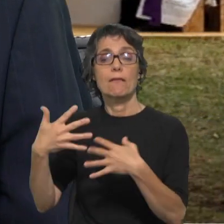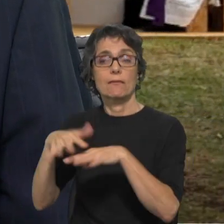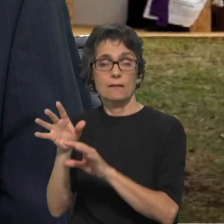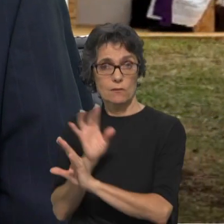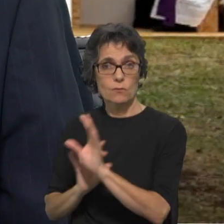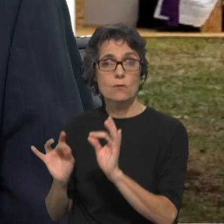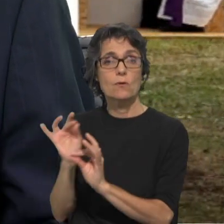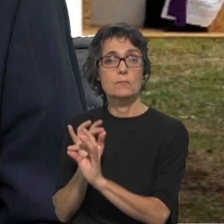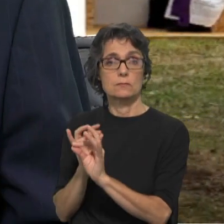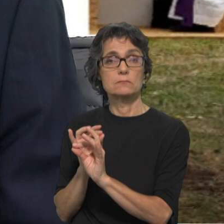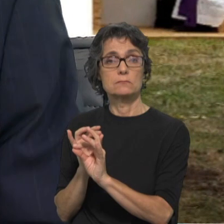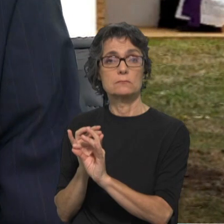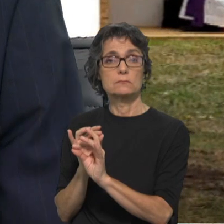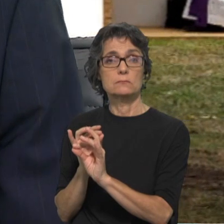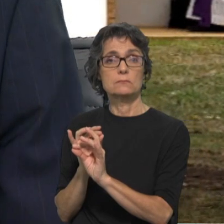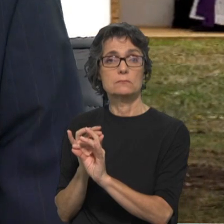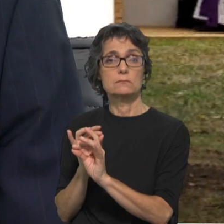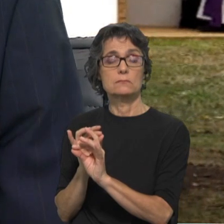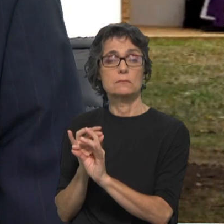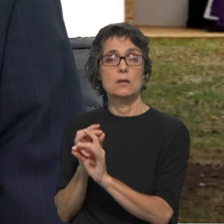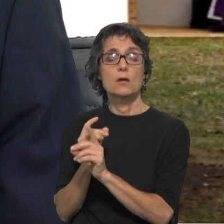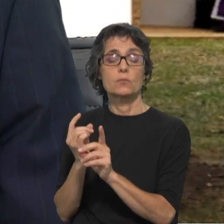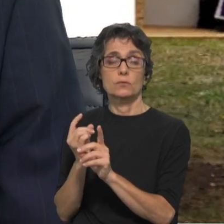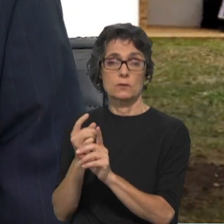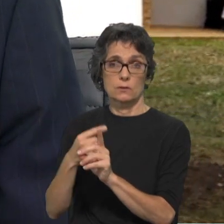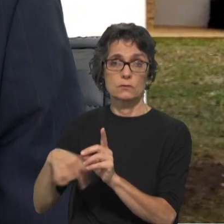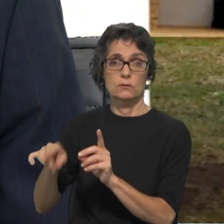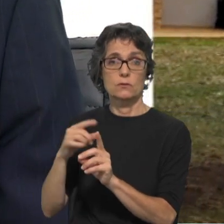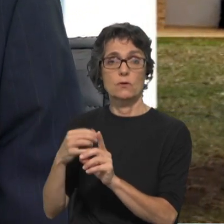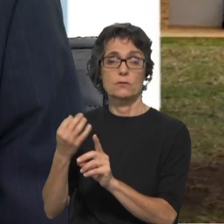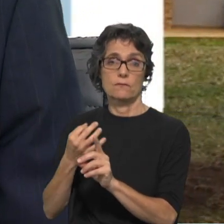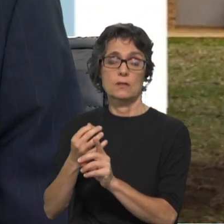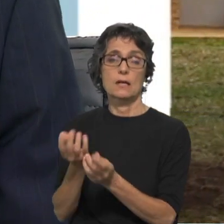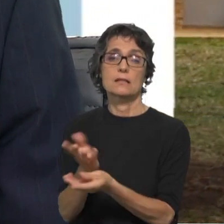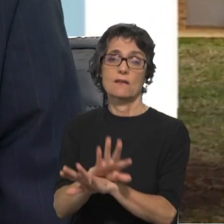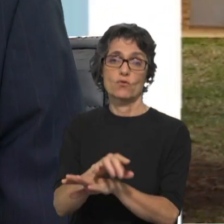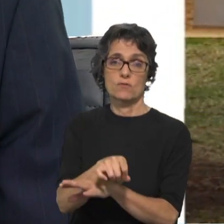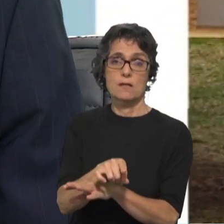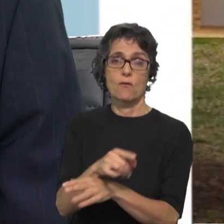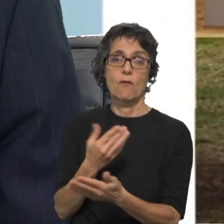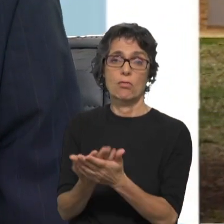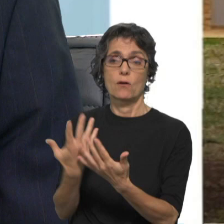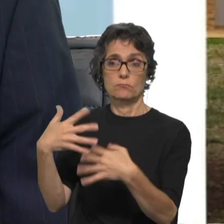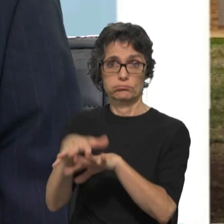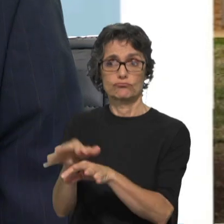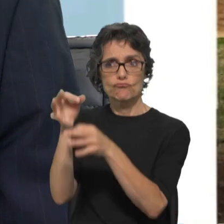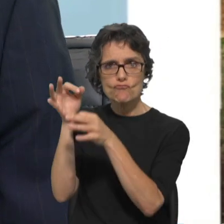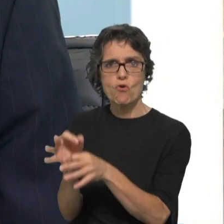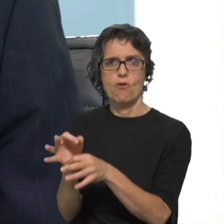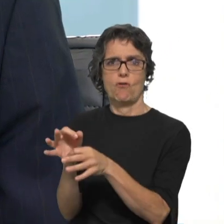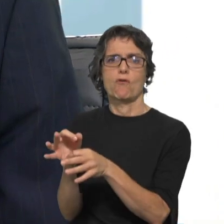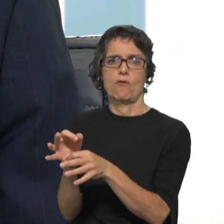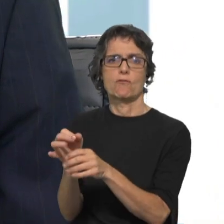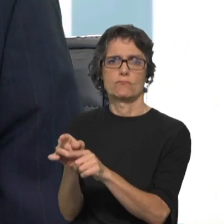medida, do facto de nós termos tido uma revolução que permitiu essa integração plena. Não é? Nós muitas